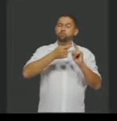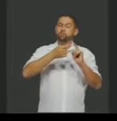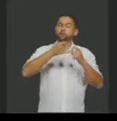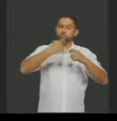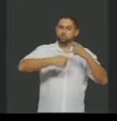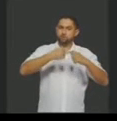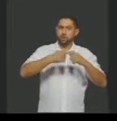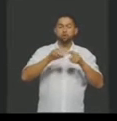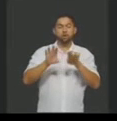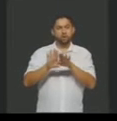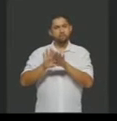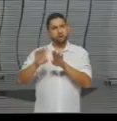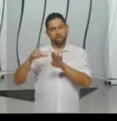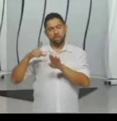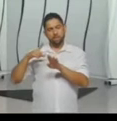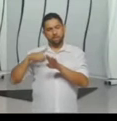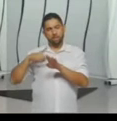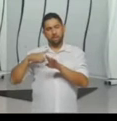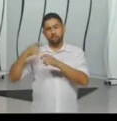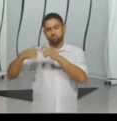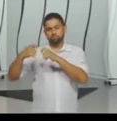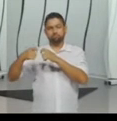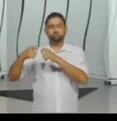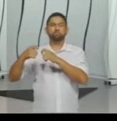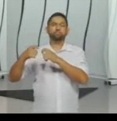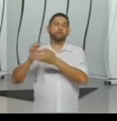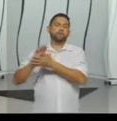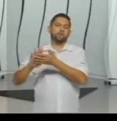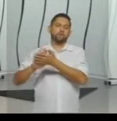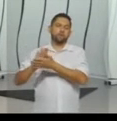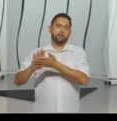a reprodução sexuada dentro deste grupo.